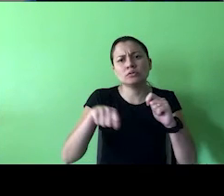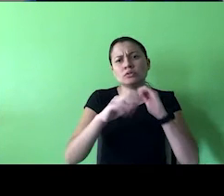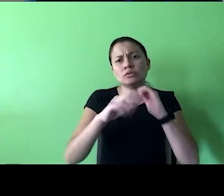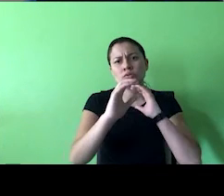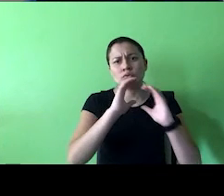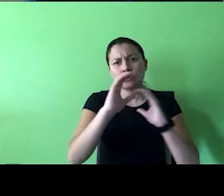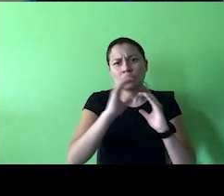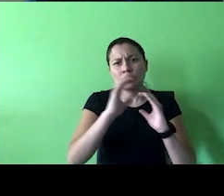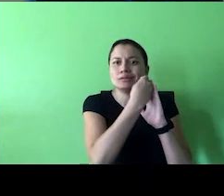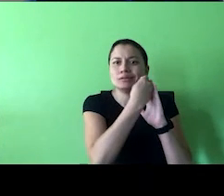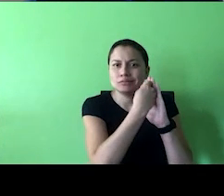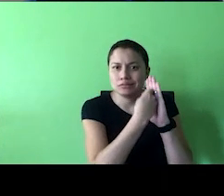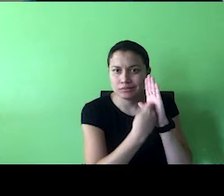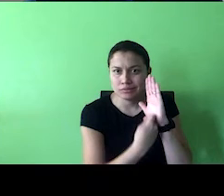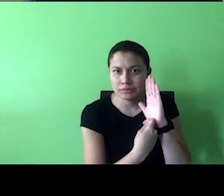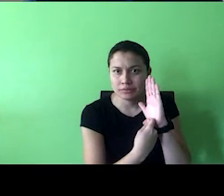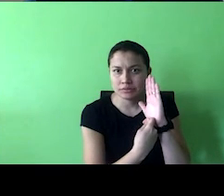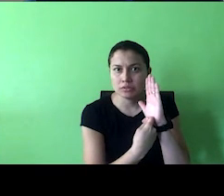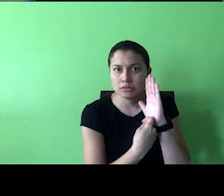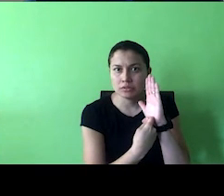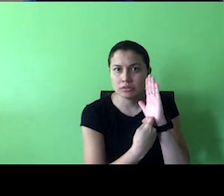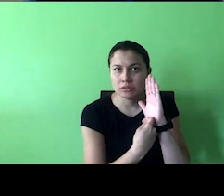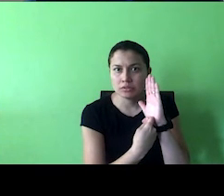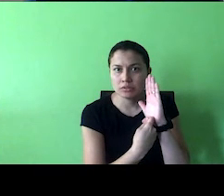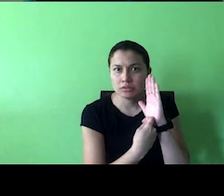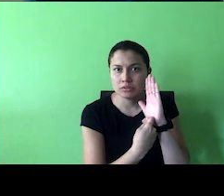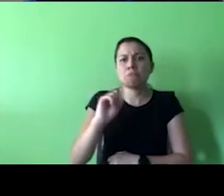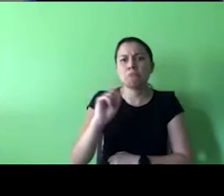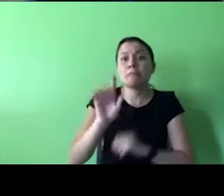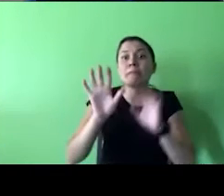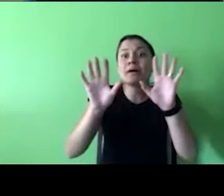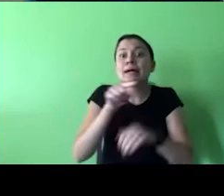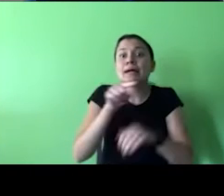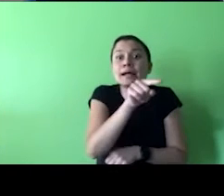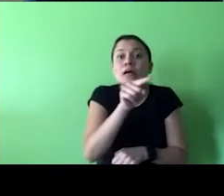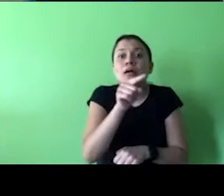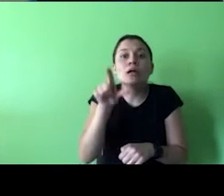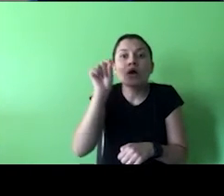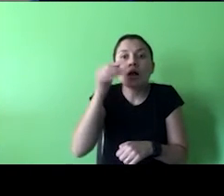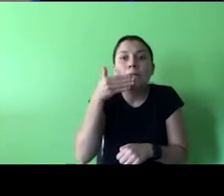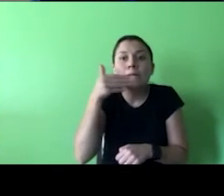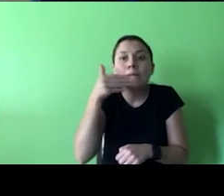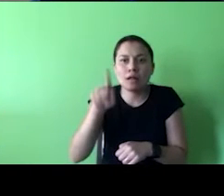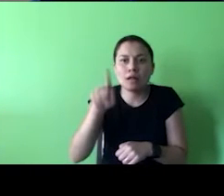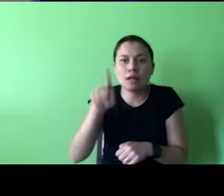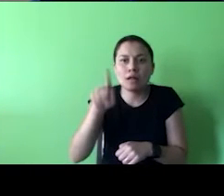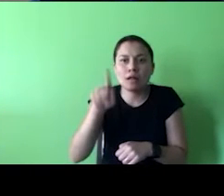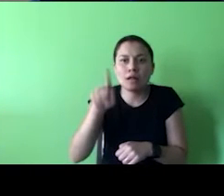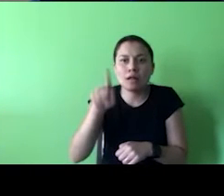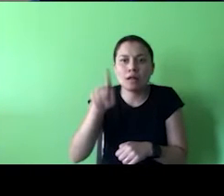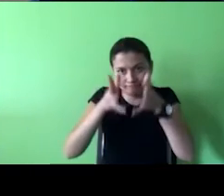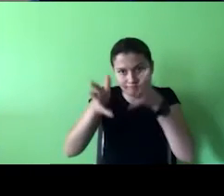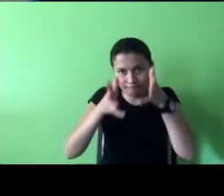por texto, certo? Sem ser fluente, mas ele prefere sempre se comunicar em Libras. Então ele sai de uma pessoa